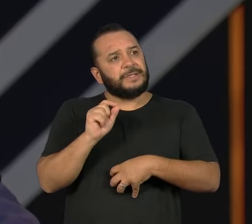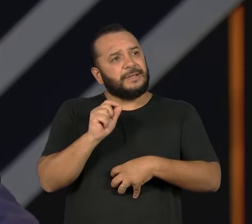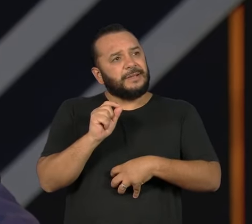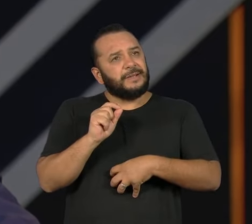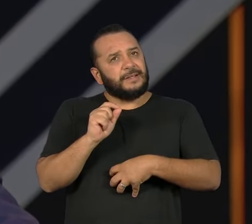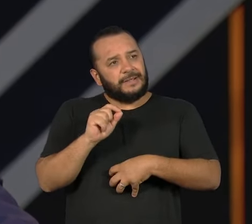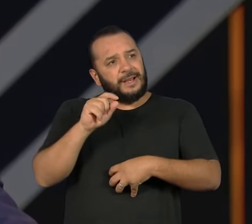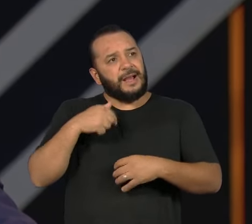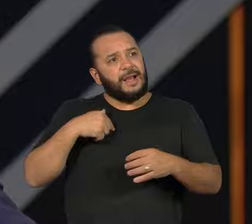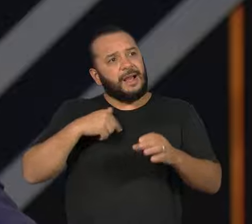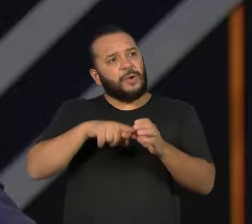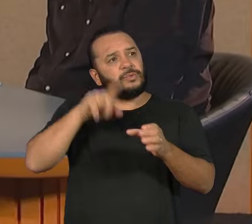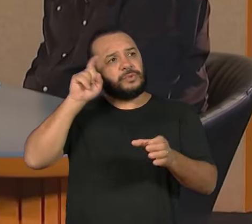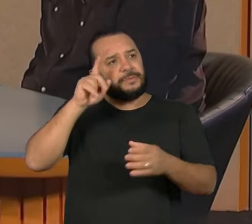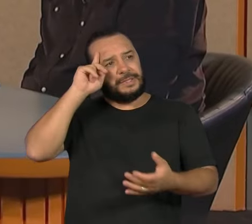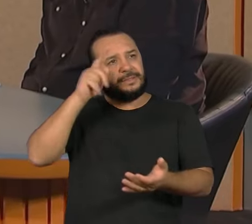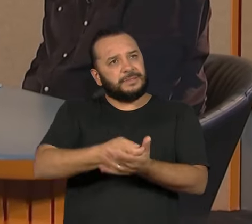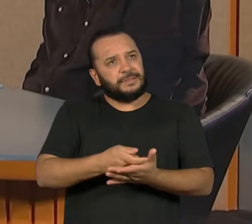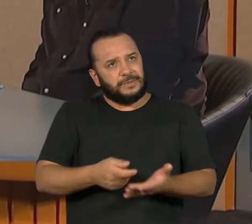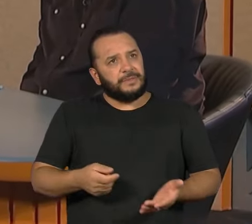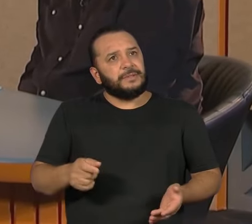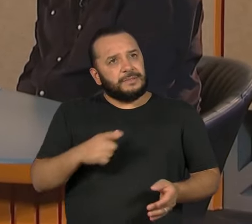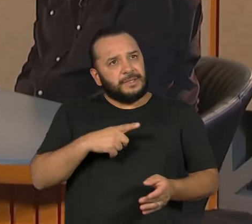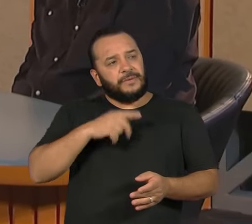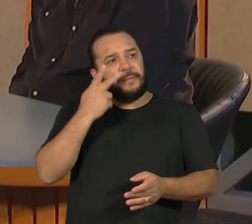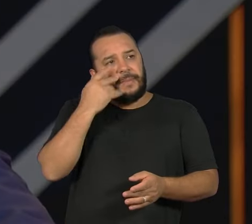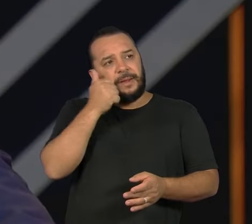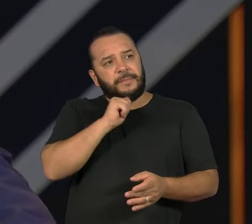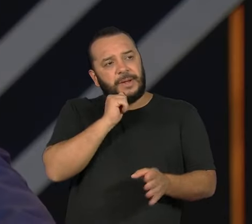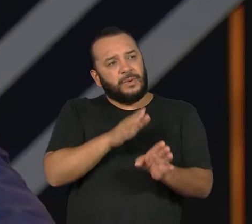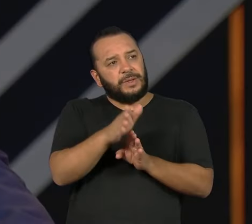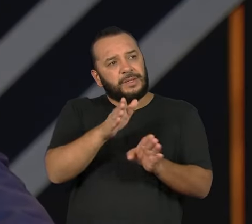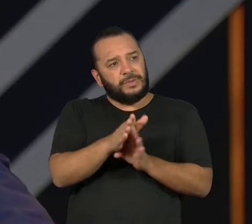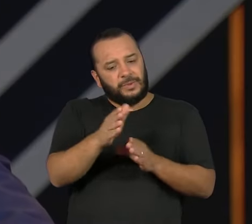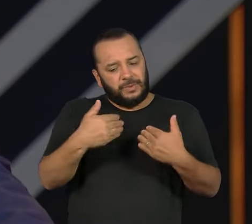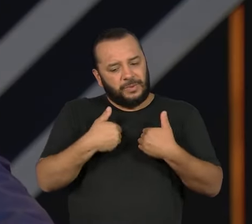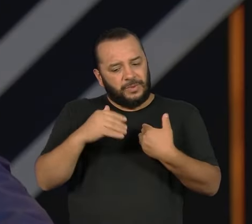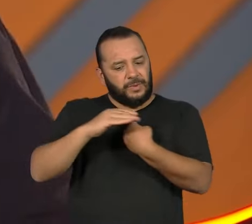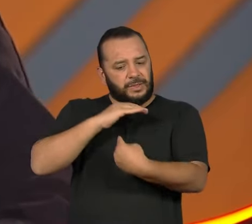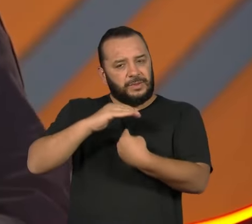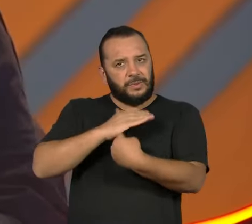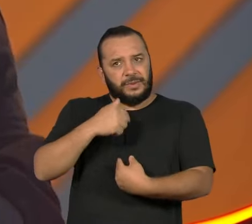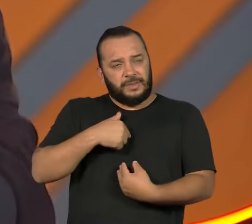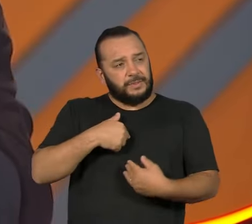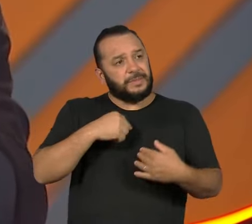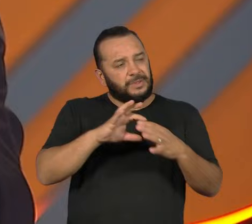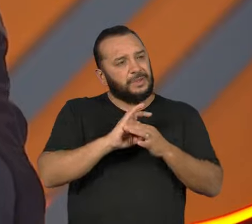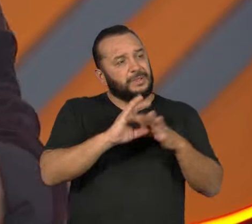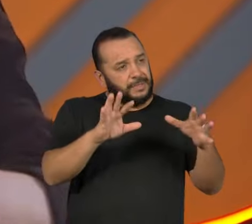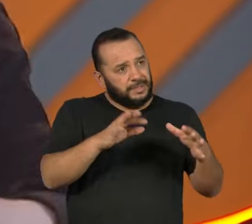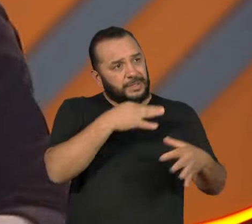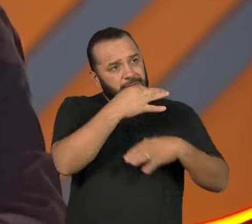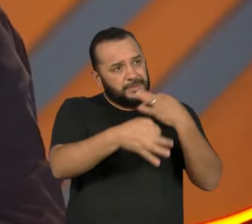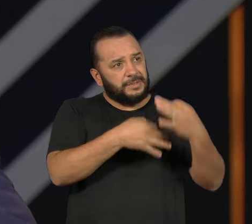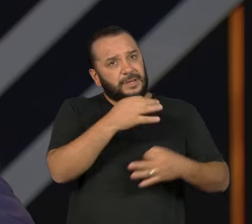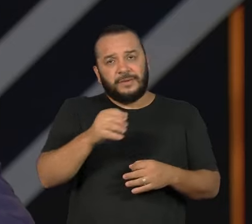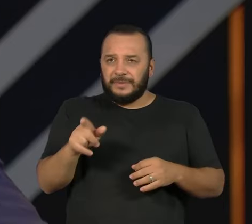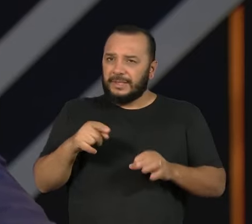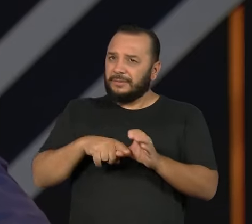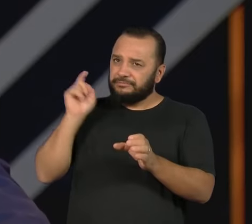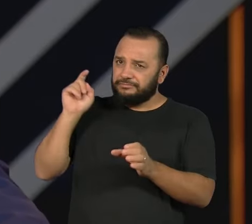a autonomia nas decisões. Sempre tive a orientação dos meus pais, mas eu tinha uma certa liberdade para decidir. Emancipação.